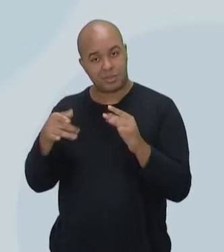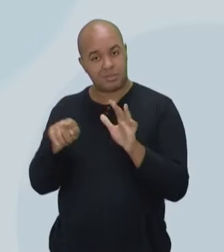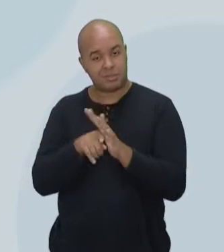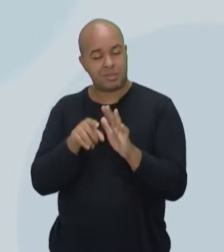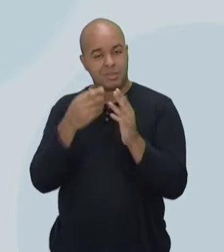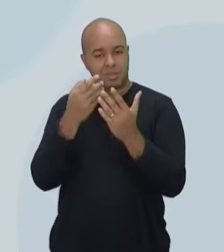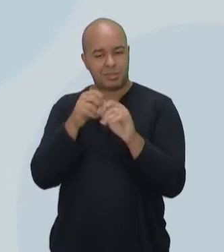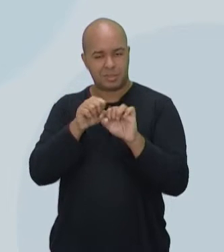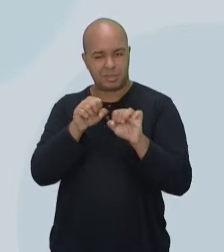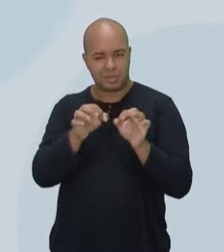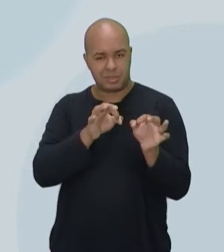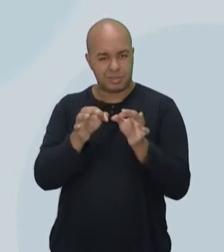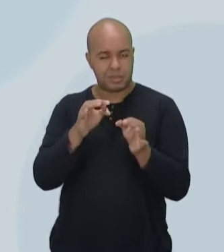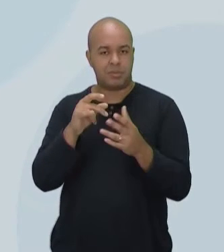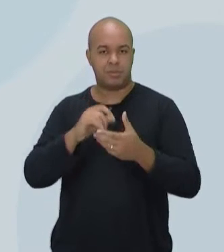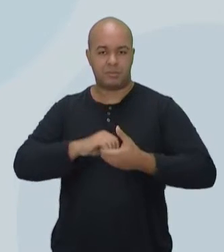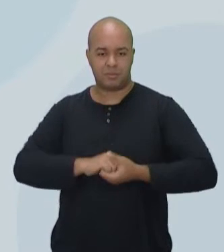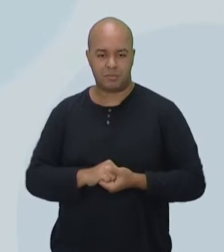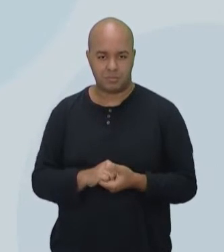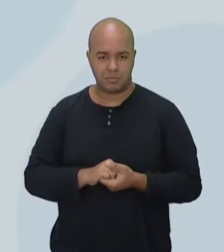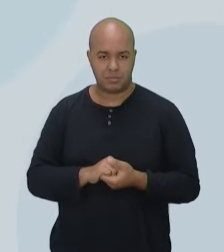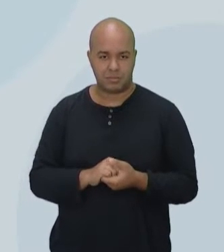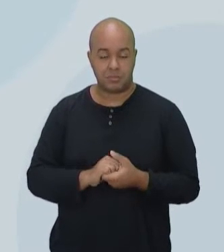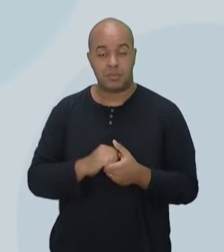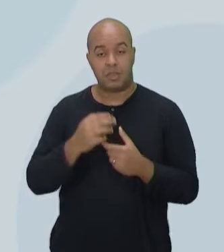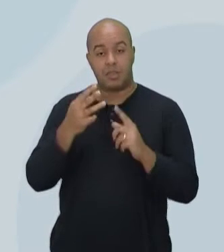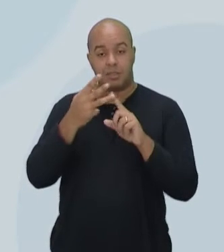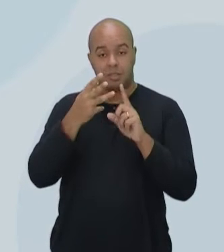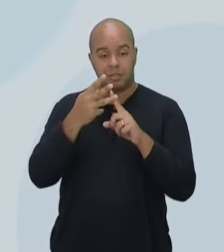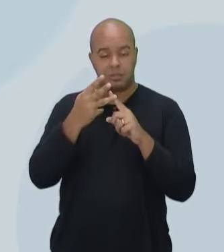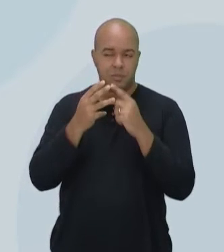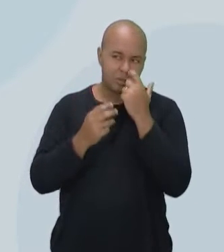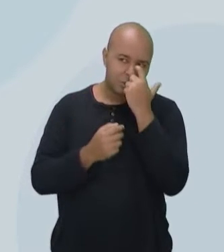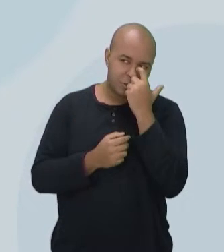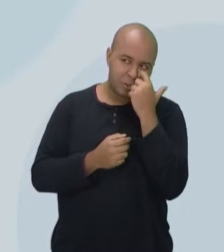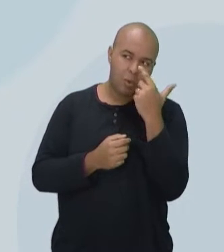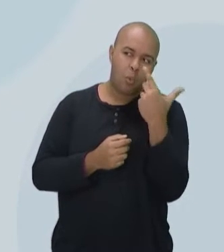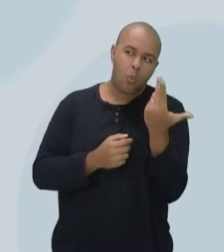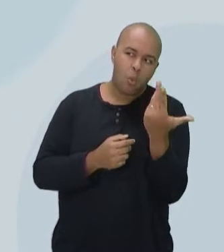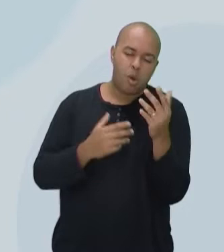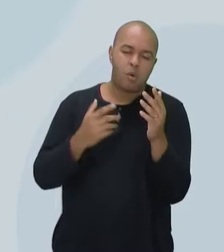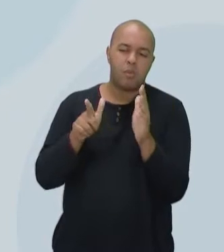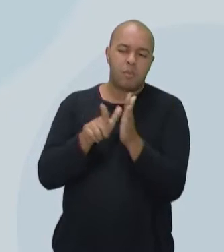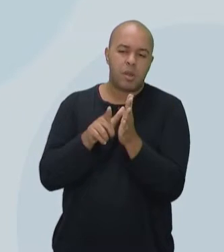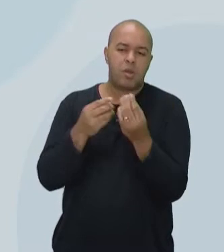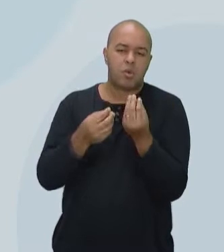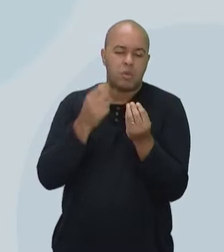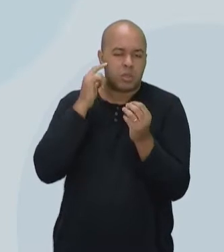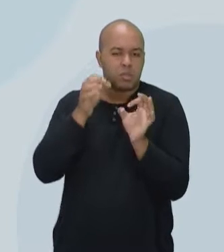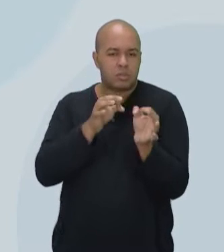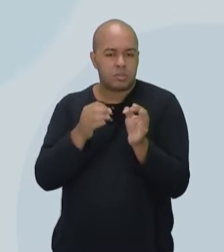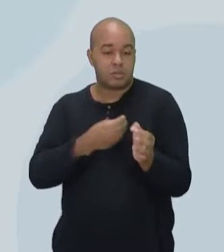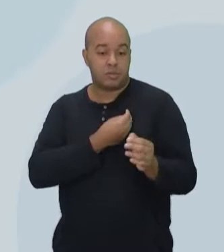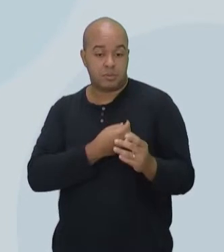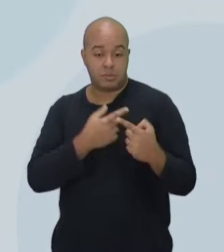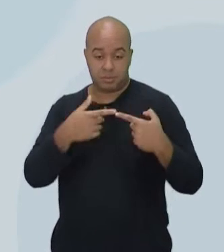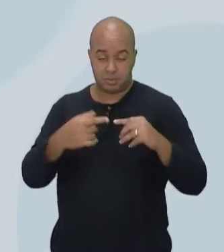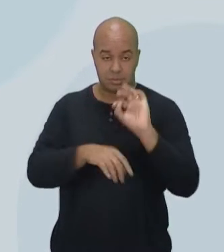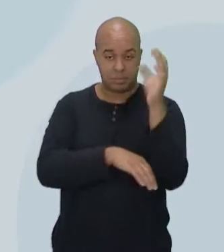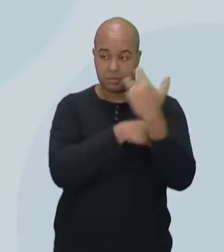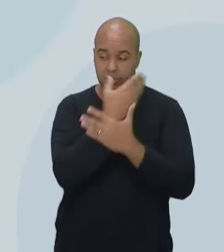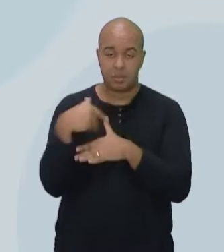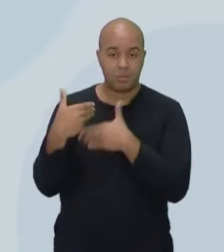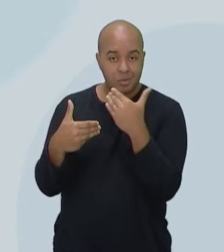nossa sistematização. Na terceira fase, qual é o papel dos organismos vivos e dos fenômenos naturais